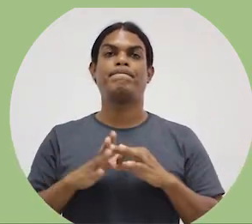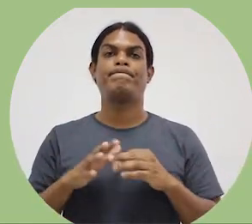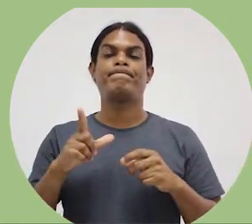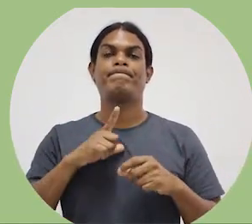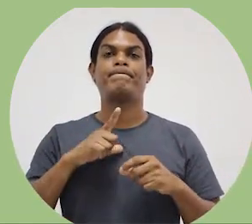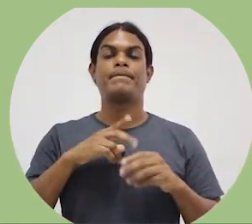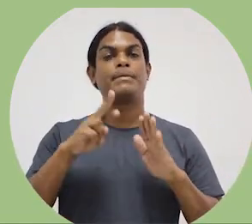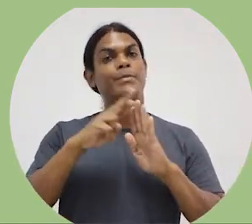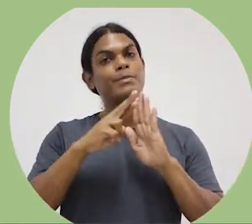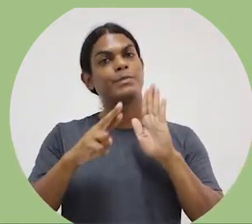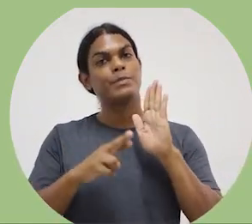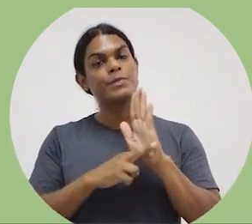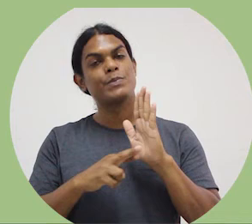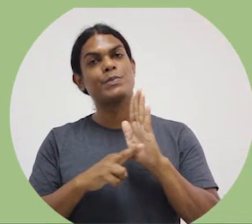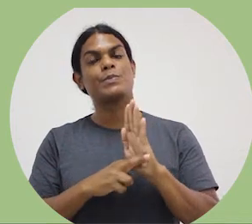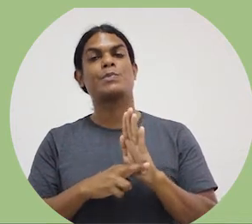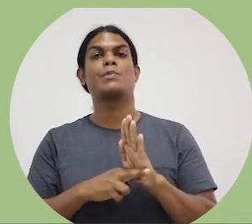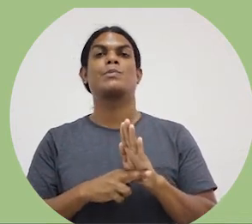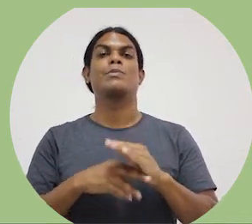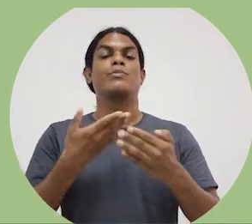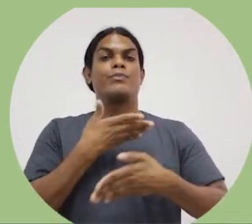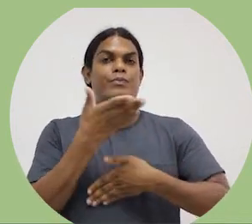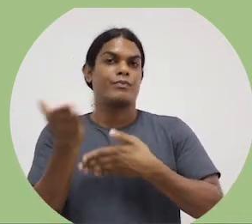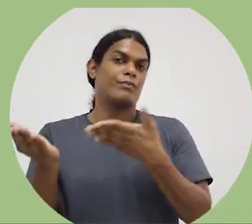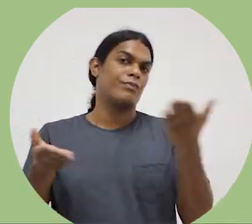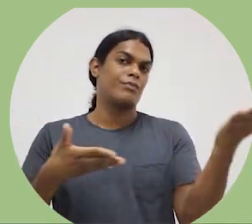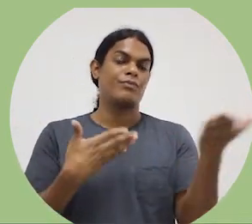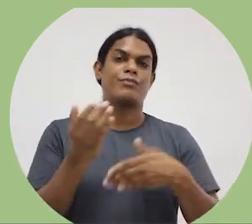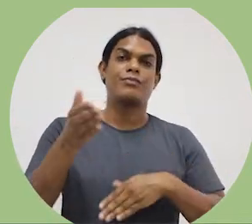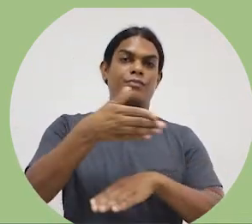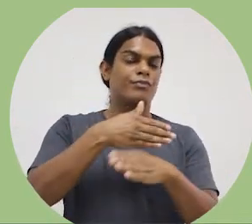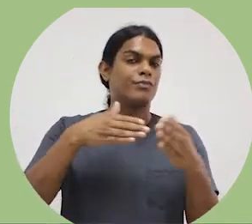um padrão no atendimento, de forma